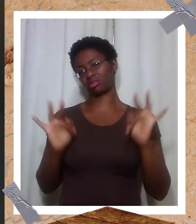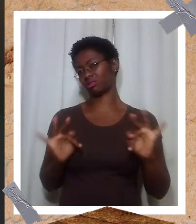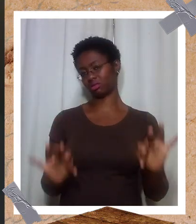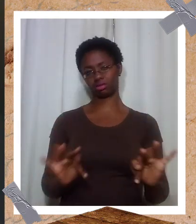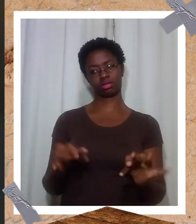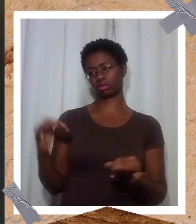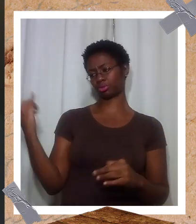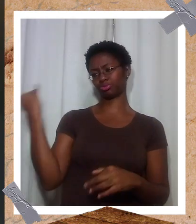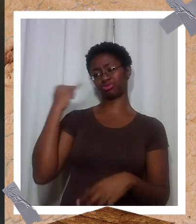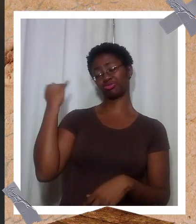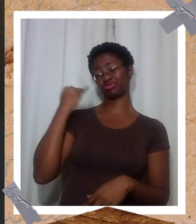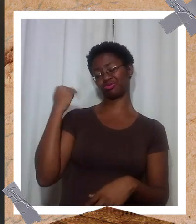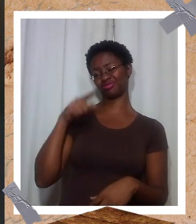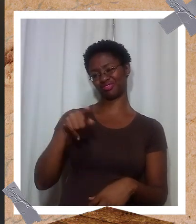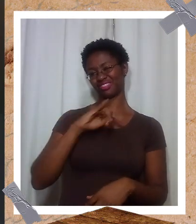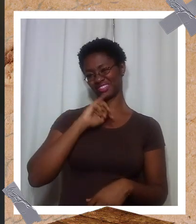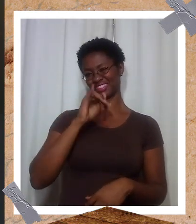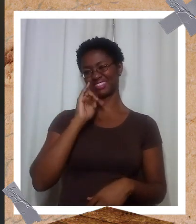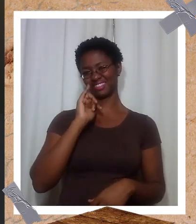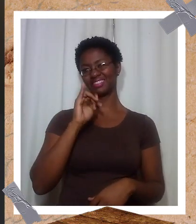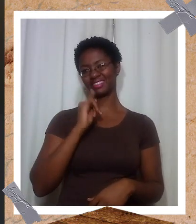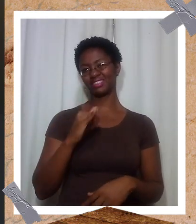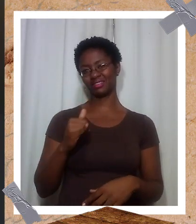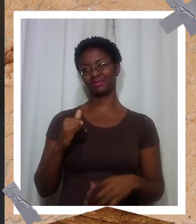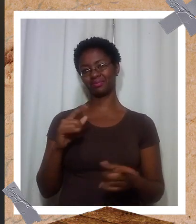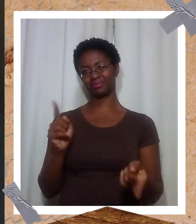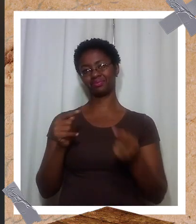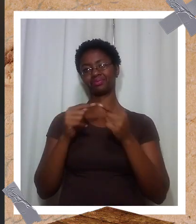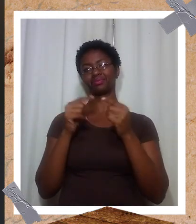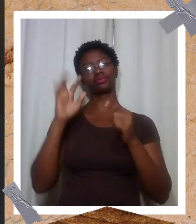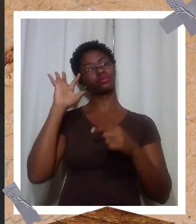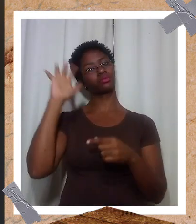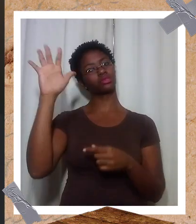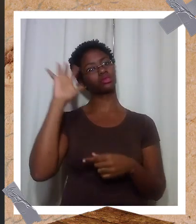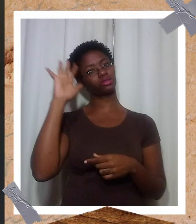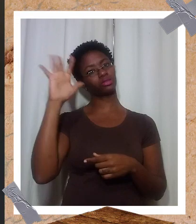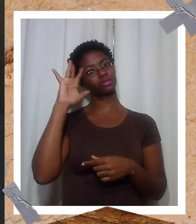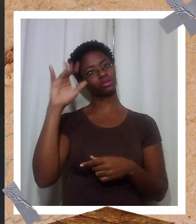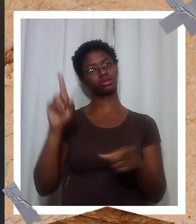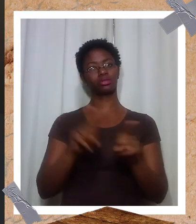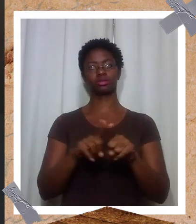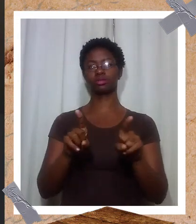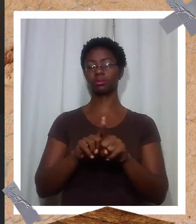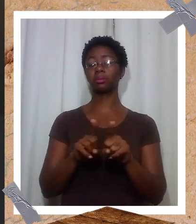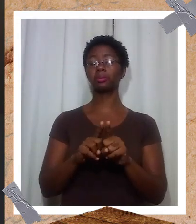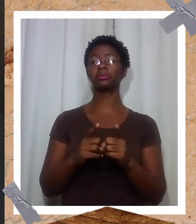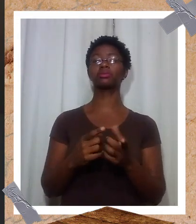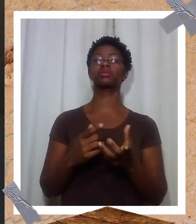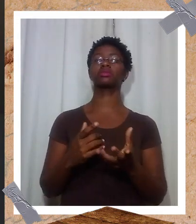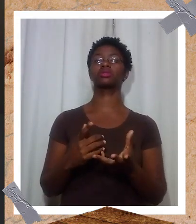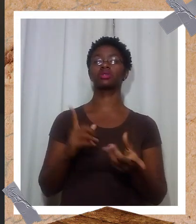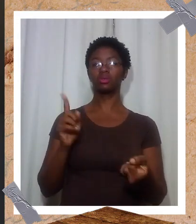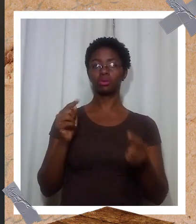ouvir o seu relato relacionado a sonhos, relacionado a não desistir, relacionado à trajetória,